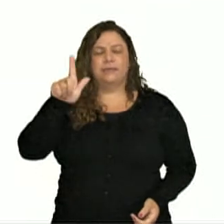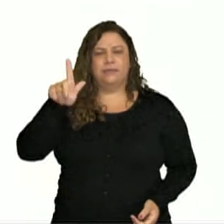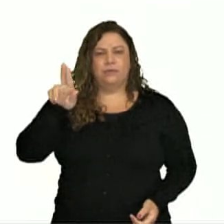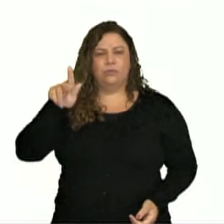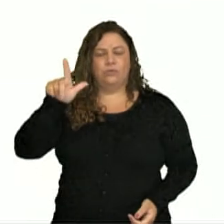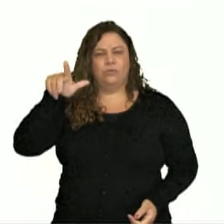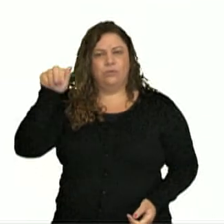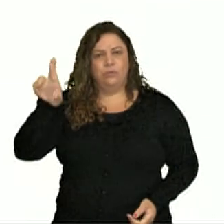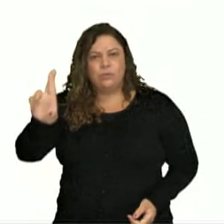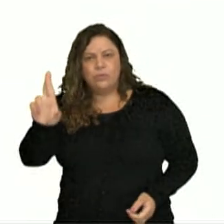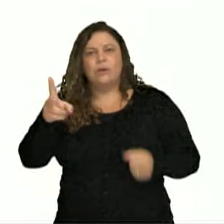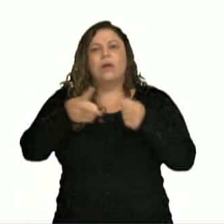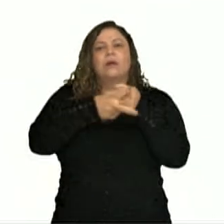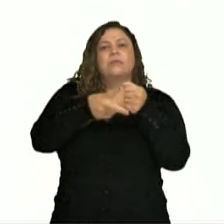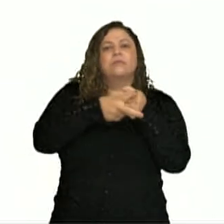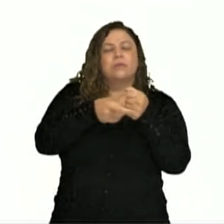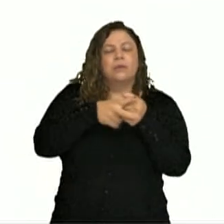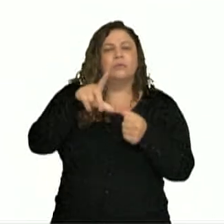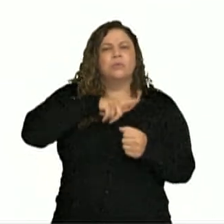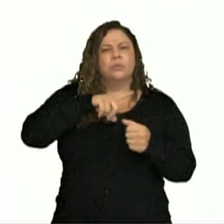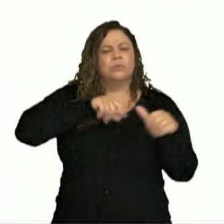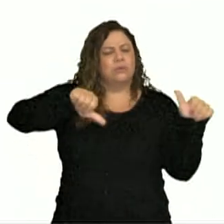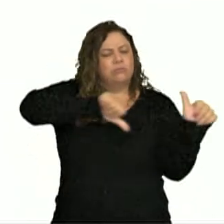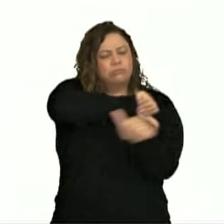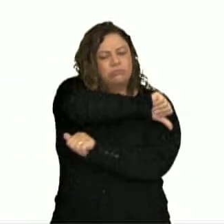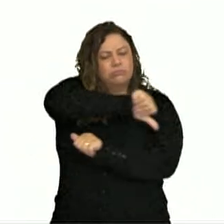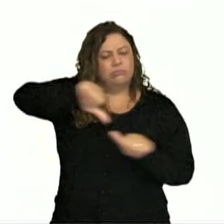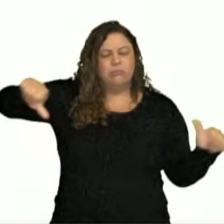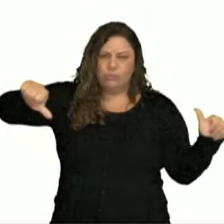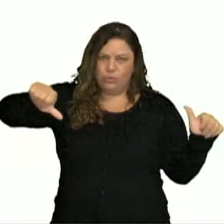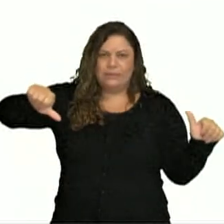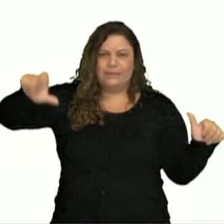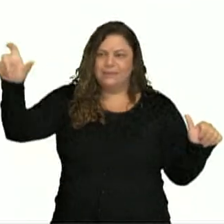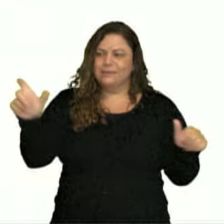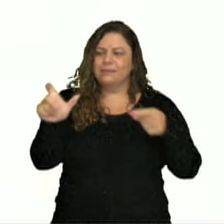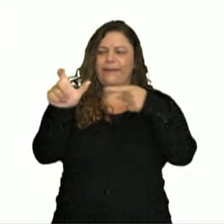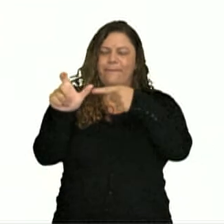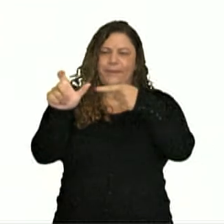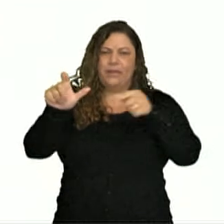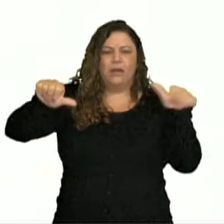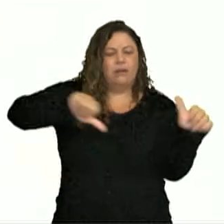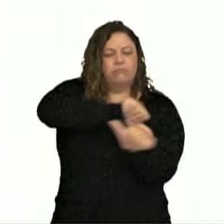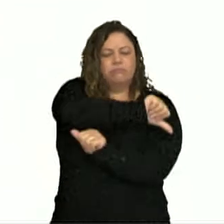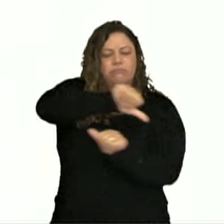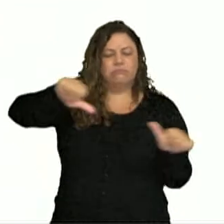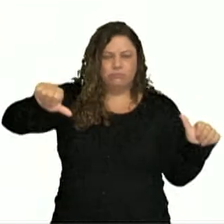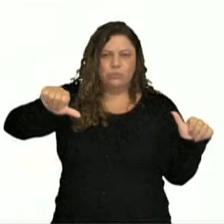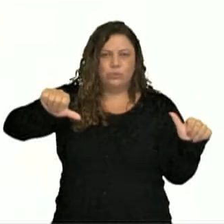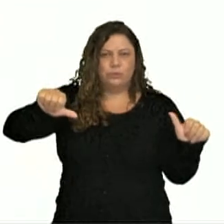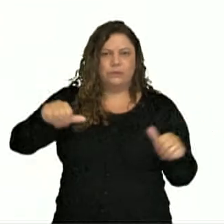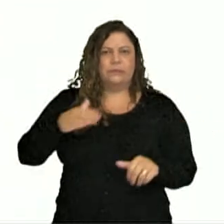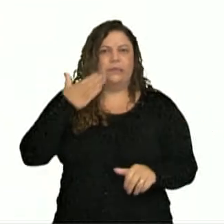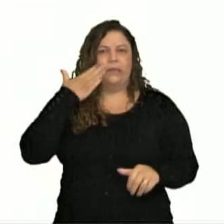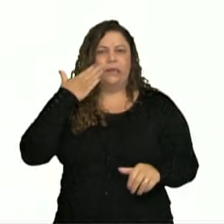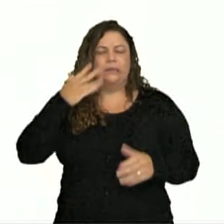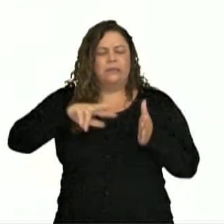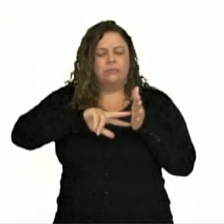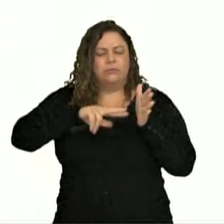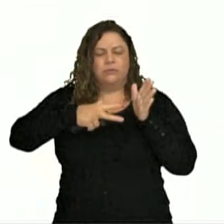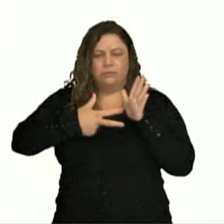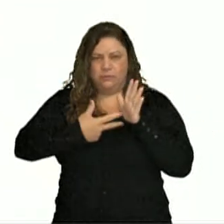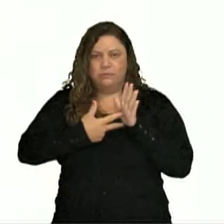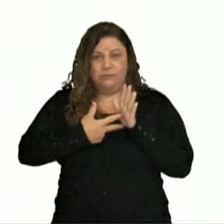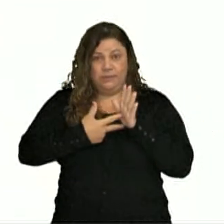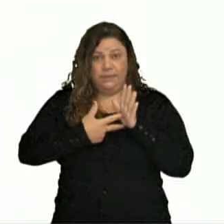é irregular? Quando existe mudança ali na raiz daquela palavra, sabe? Aquela parte da onde vem o seu